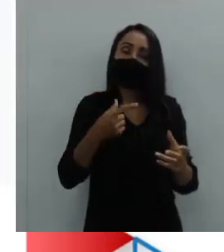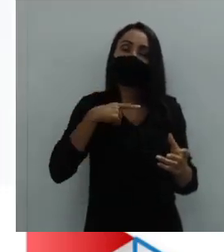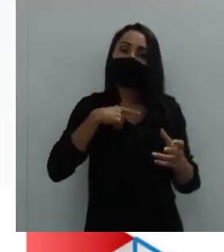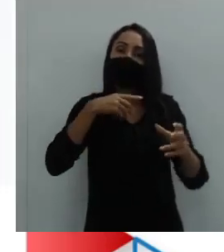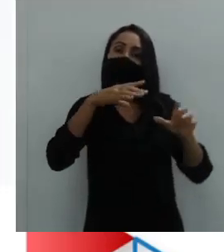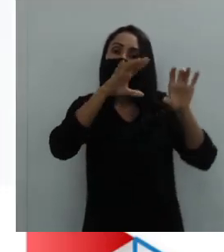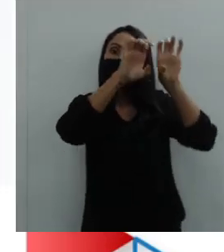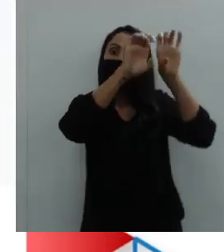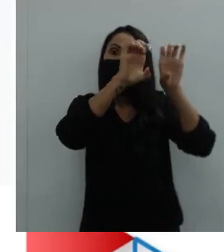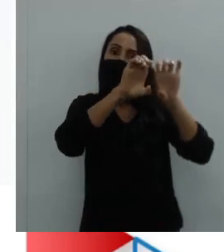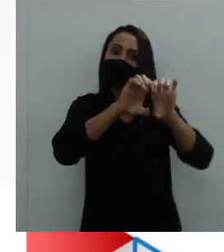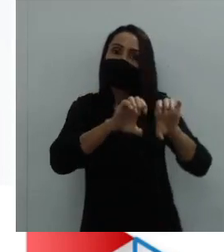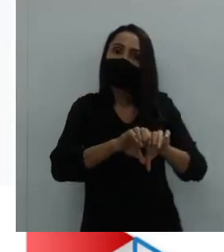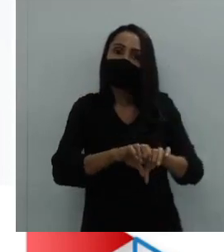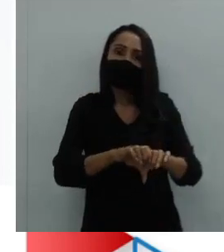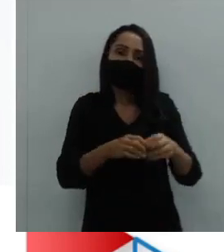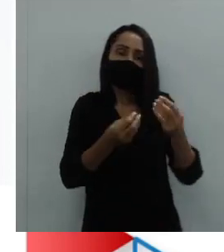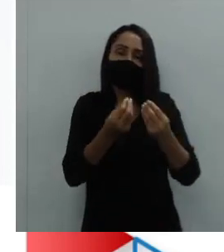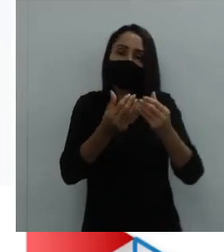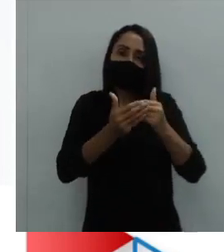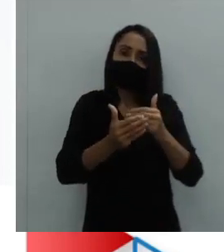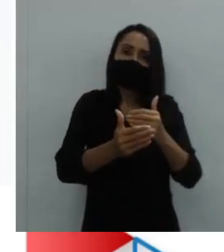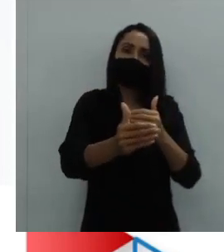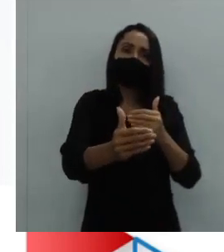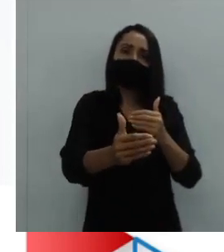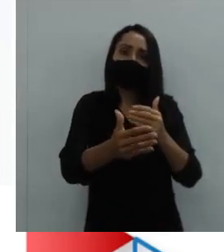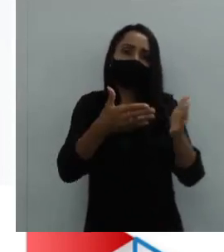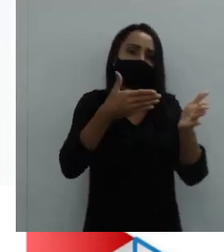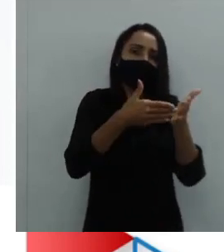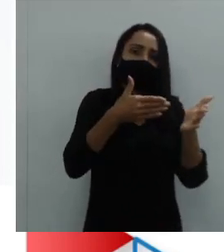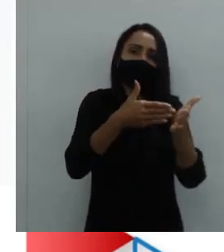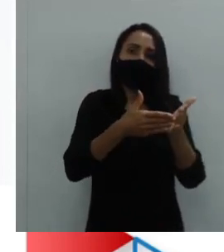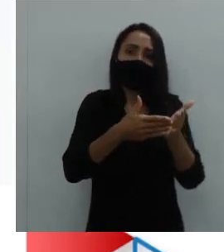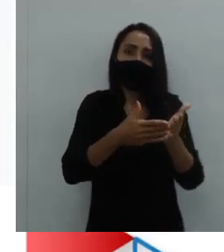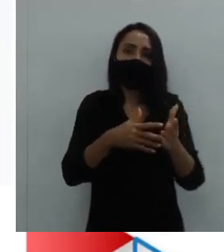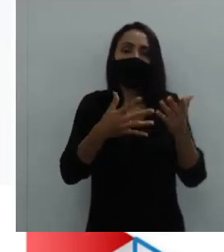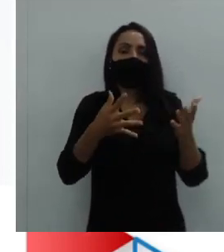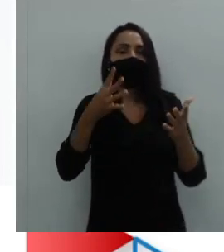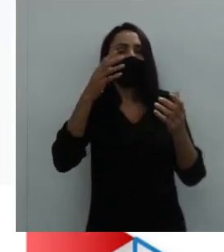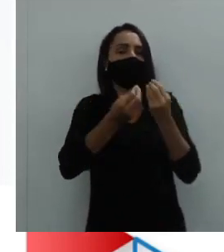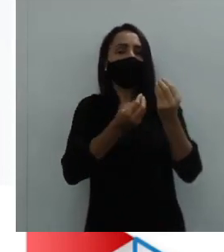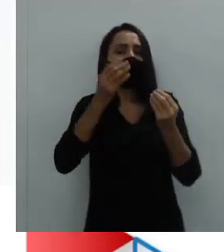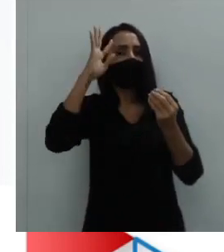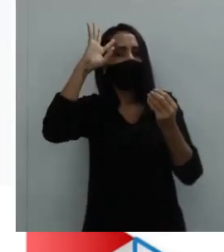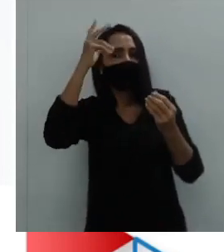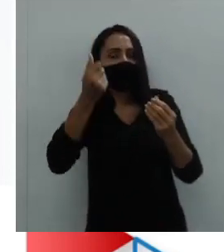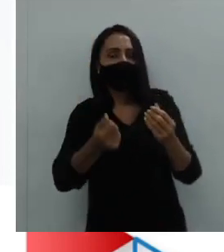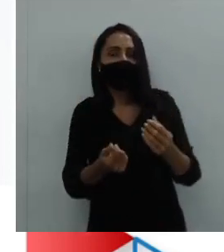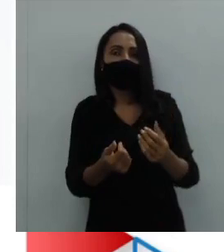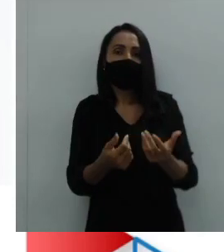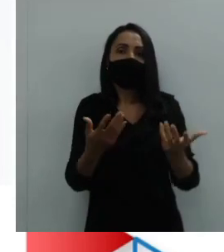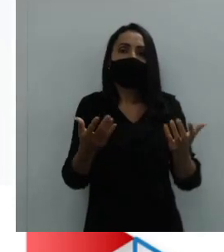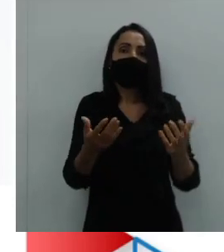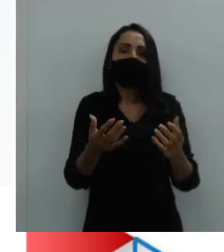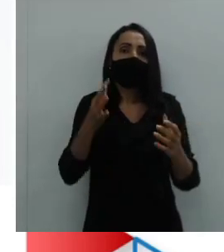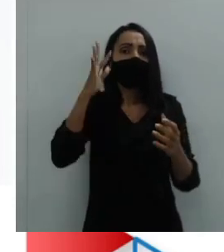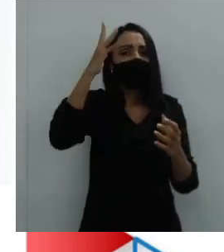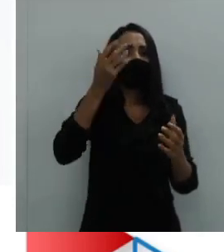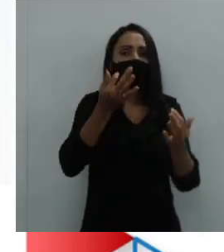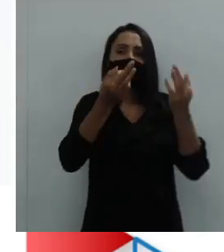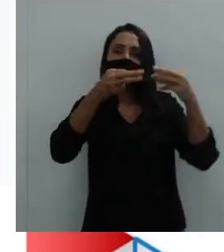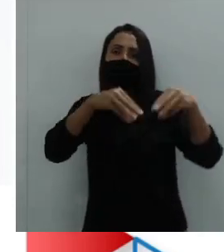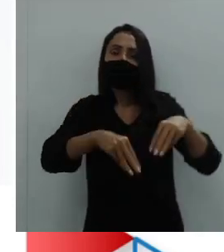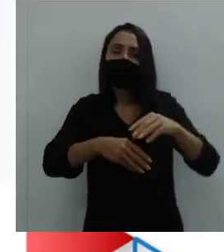a situação inicial, o obstáculo, a tentativa de solução e o resultado final,